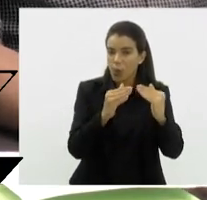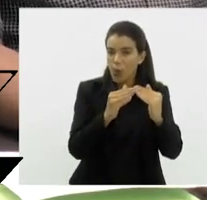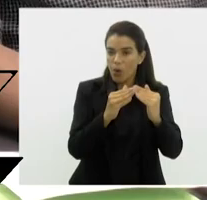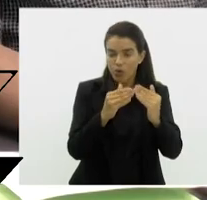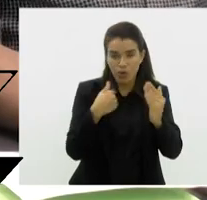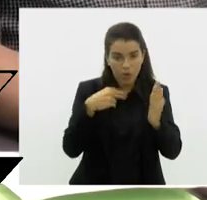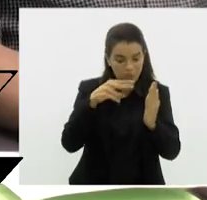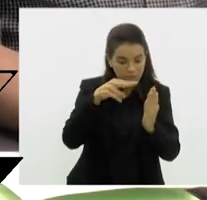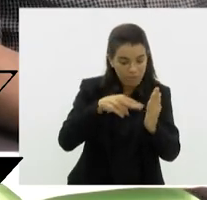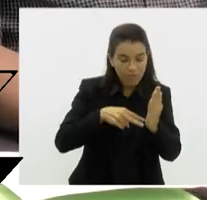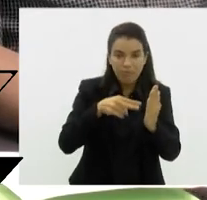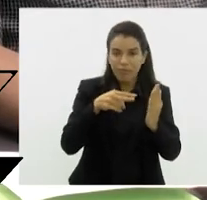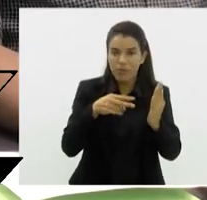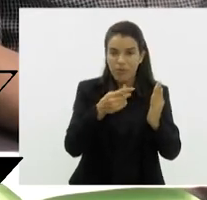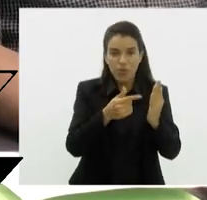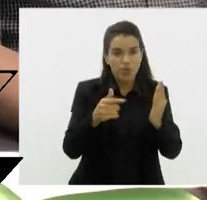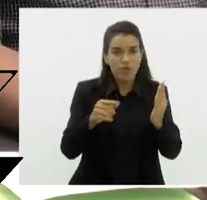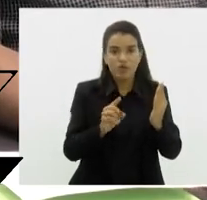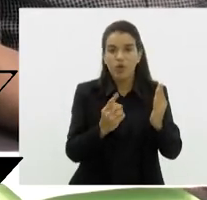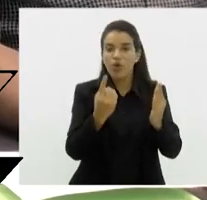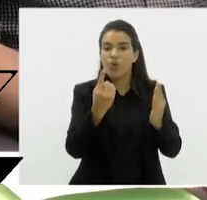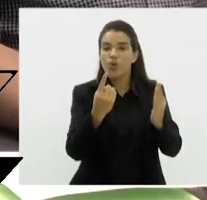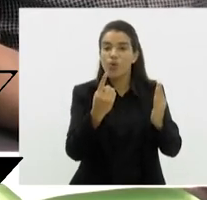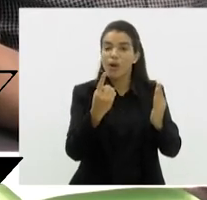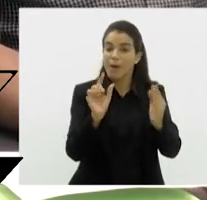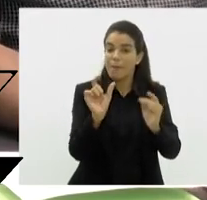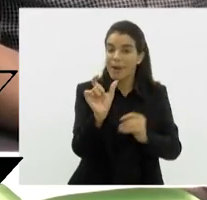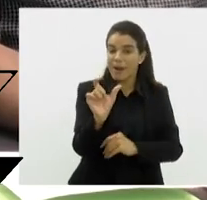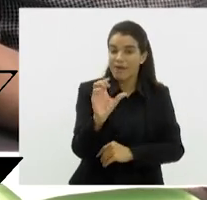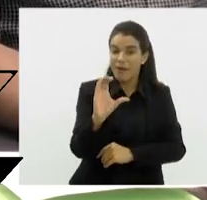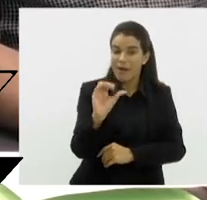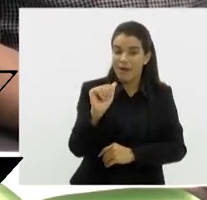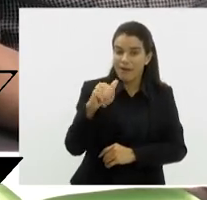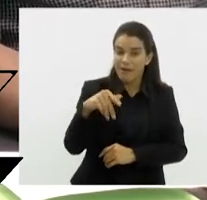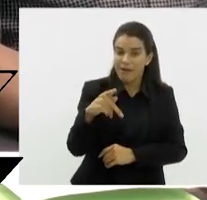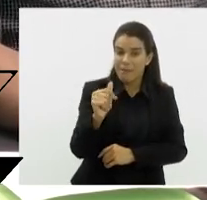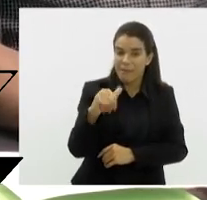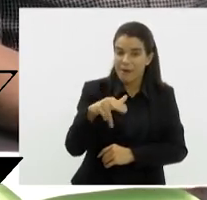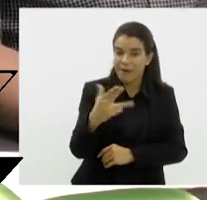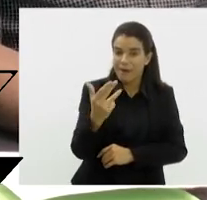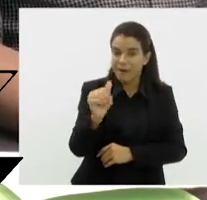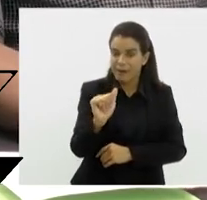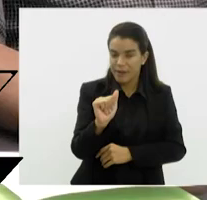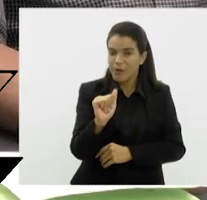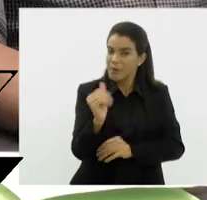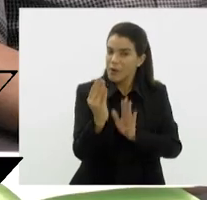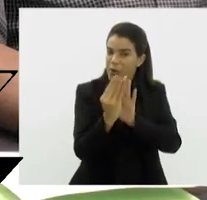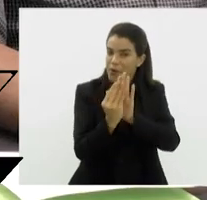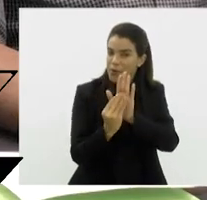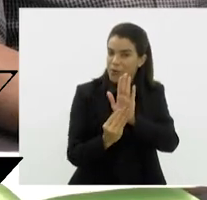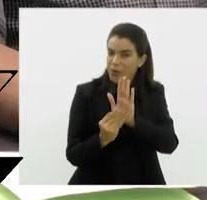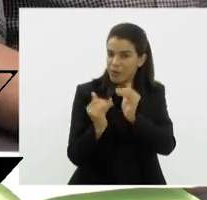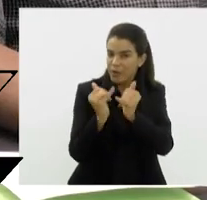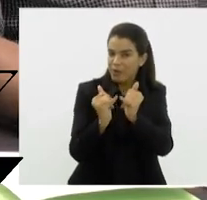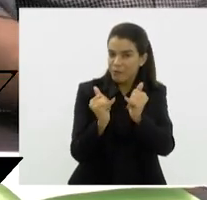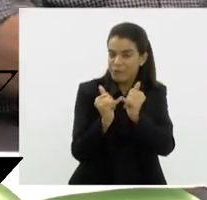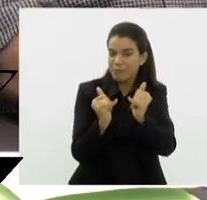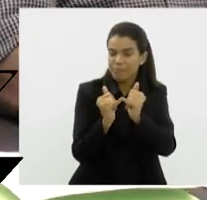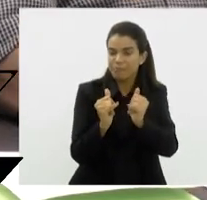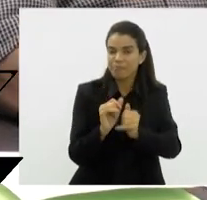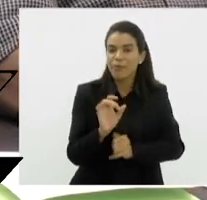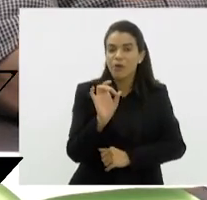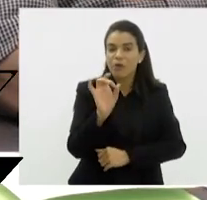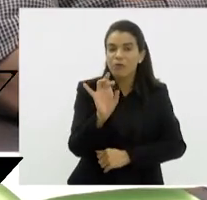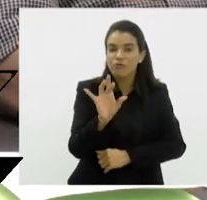aqui na mão. Não tem apenas a expressão campanha, embora o seu conteúdo seja similar a isso. Então, eu